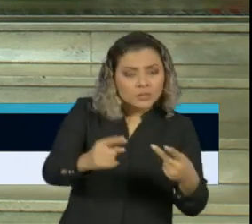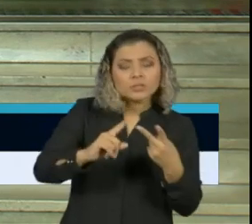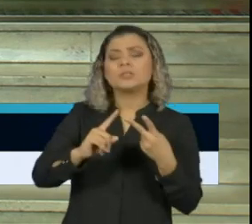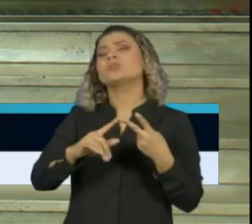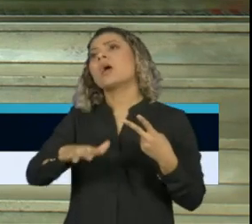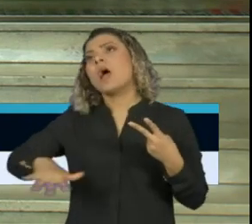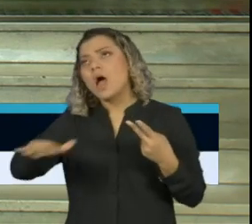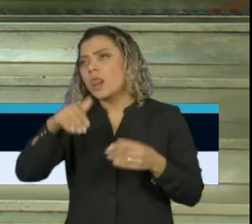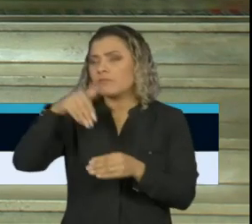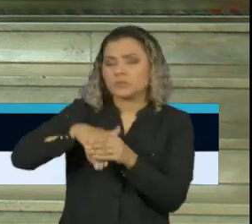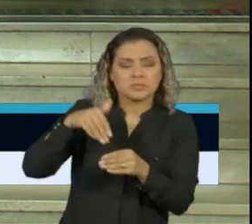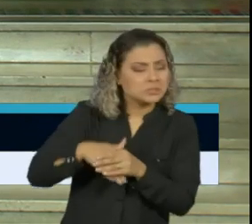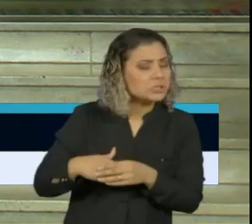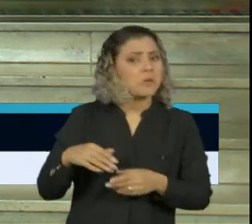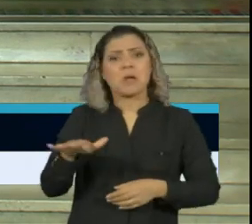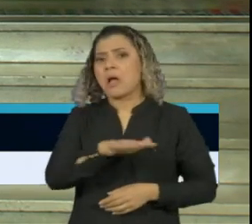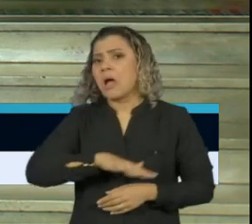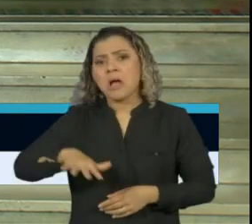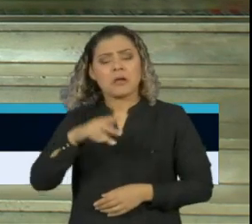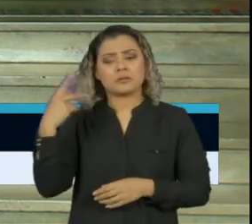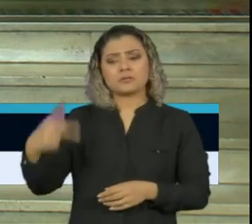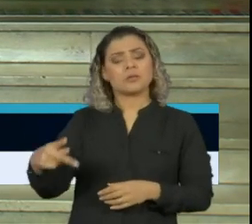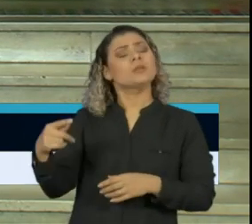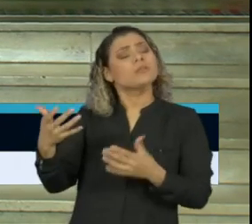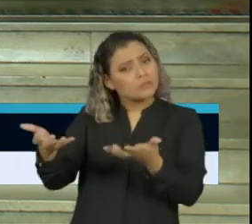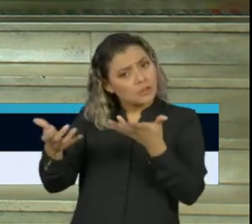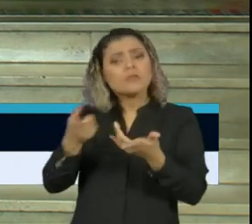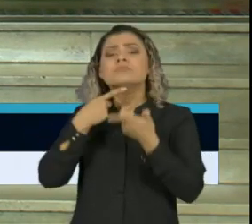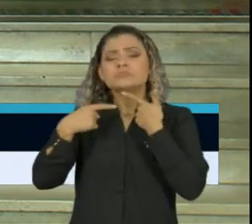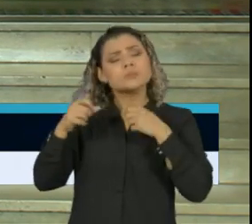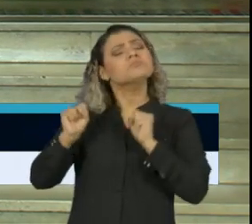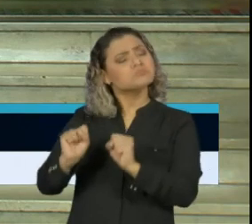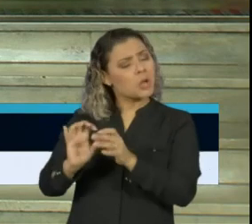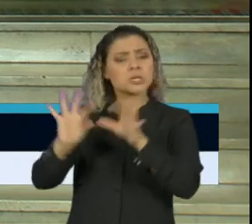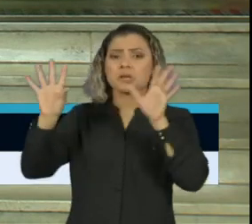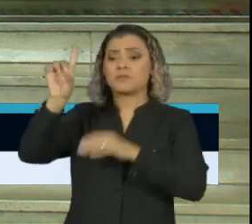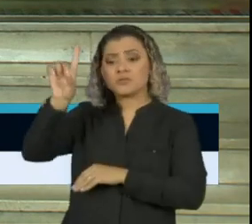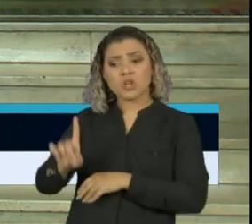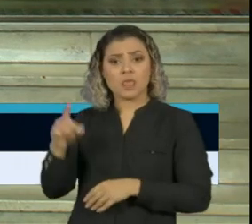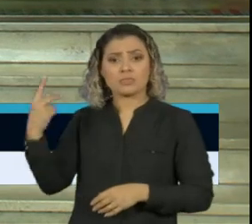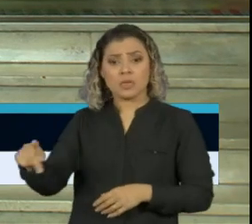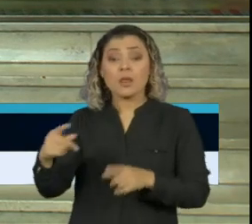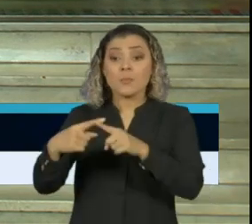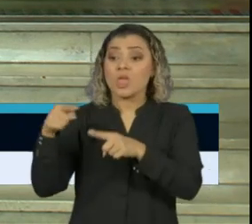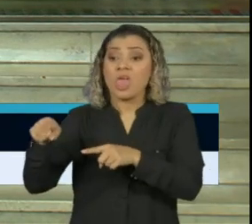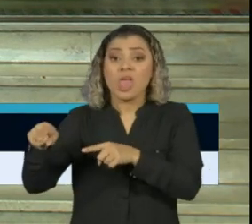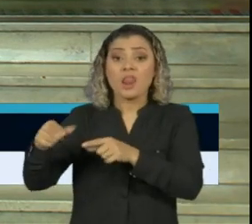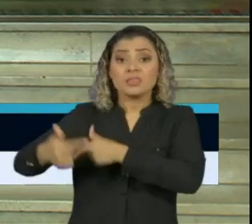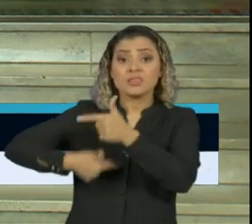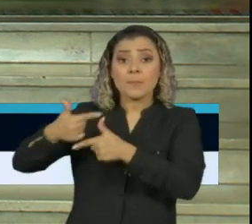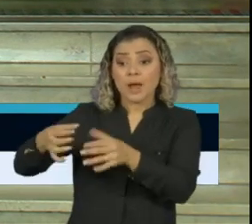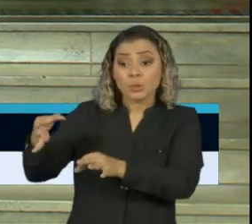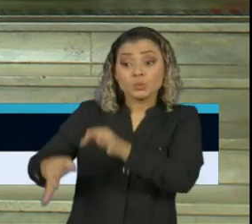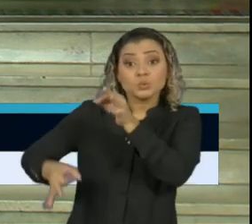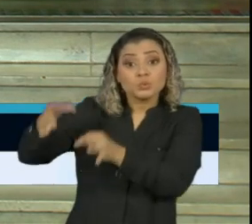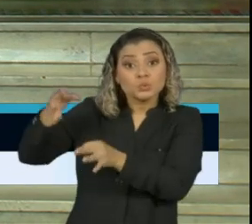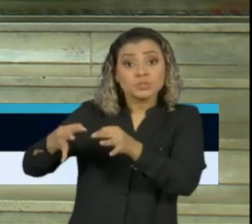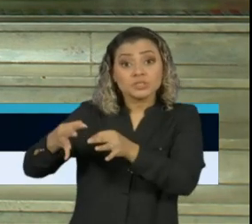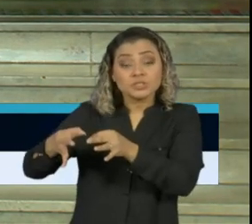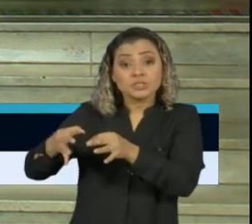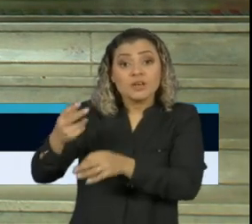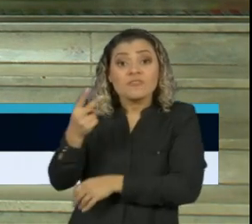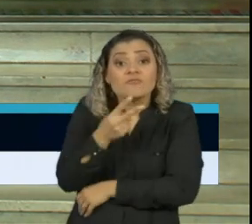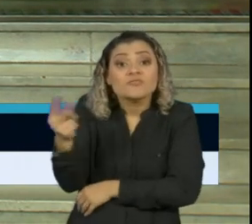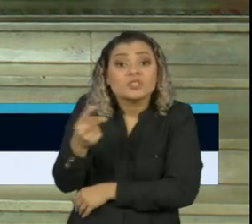no eleitoral e também no âmbito da própria política, tendo em vista que ele abriu mão da sua posição no magistério,